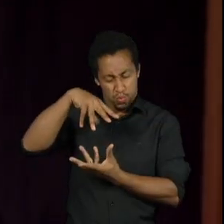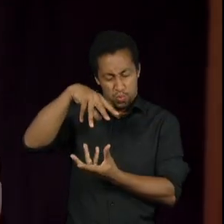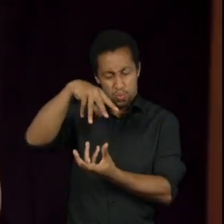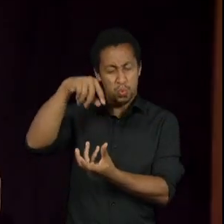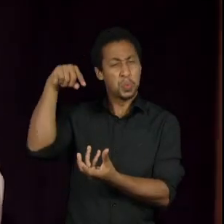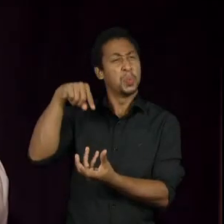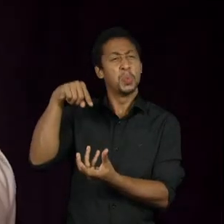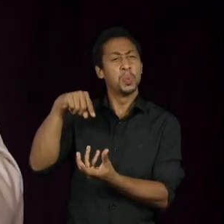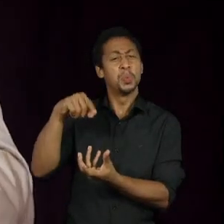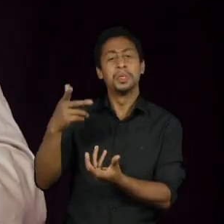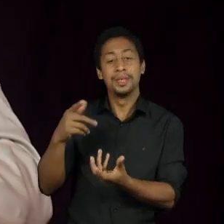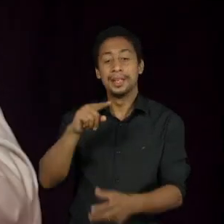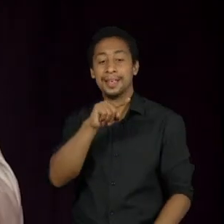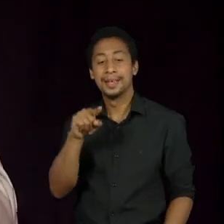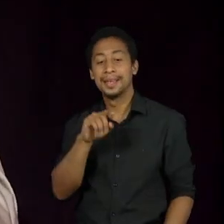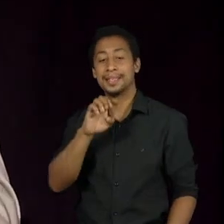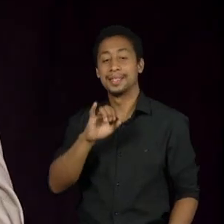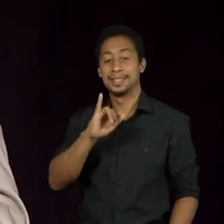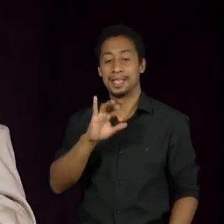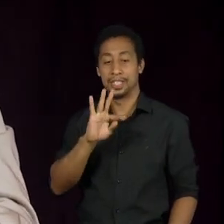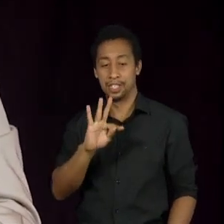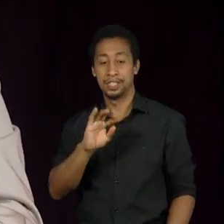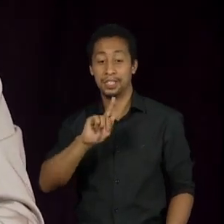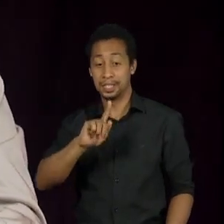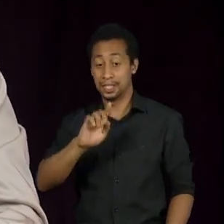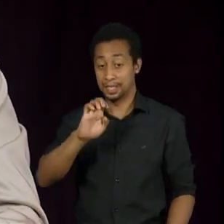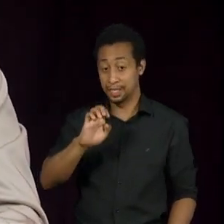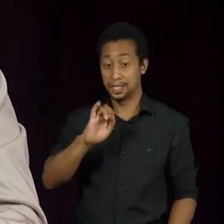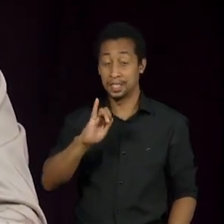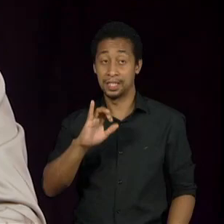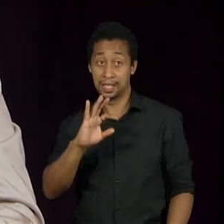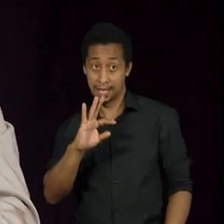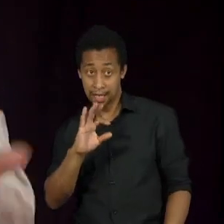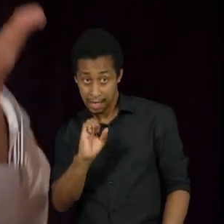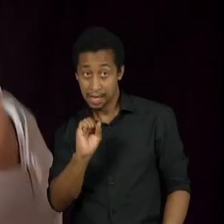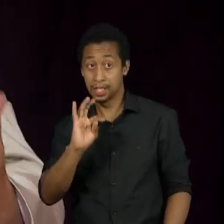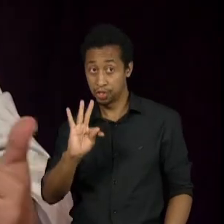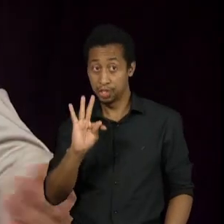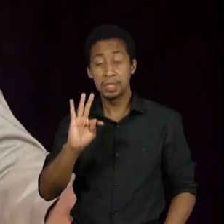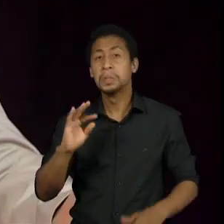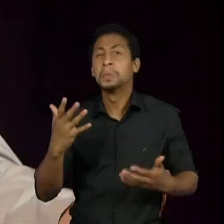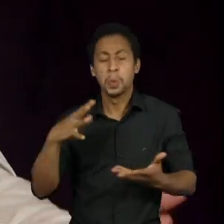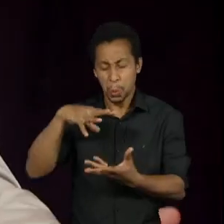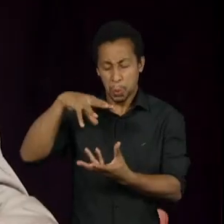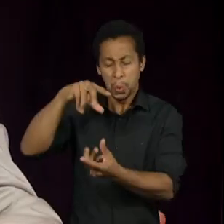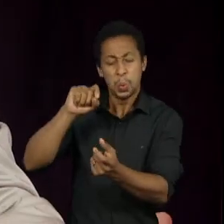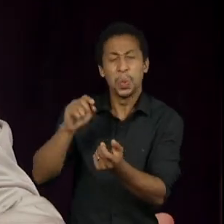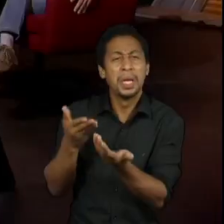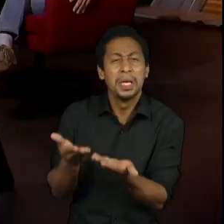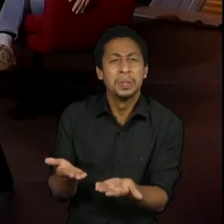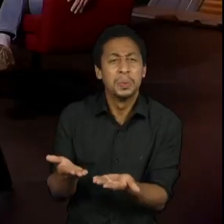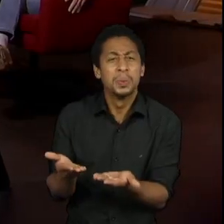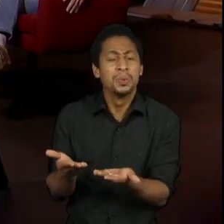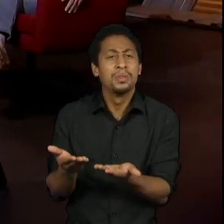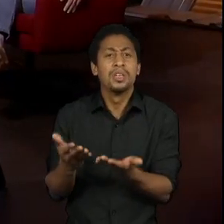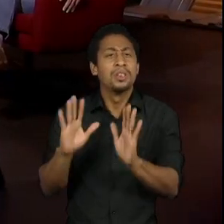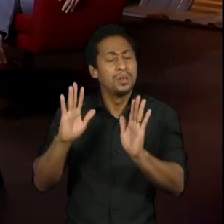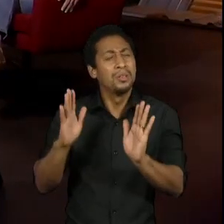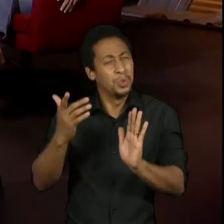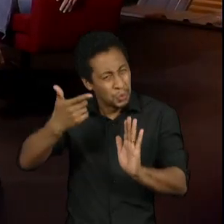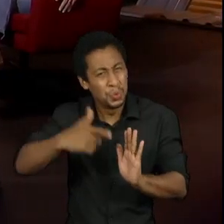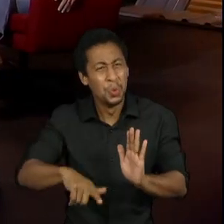o Zeitgeist, né, desses dias que correm, trouxeram de volta essa maluquice de